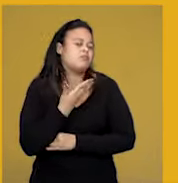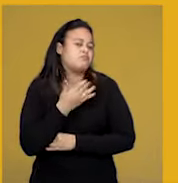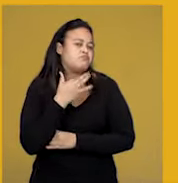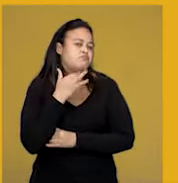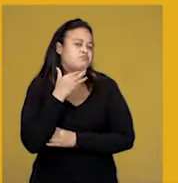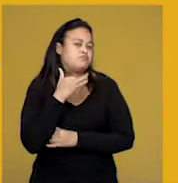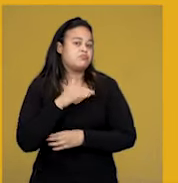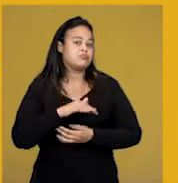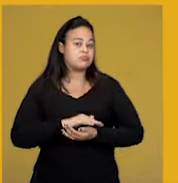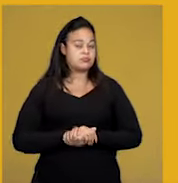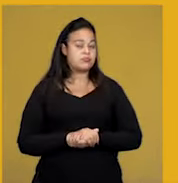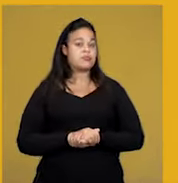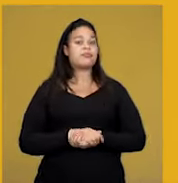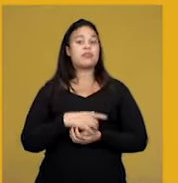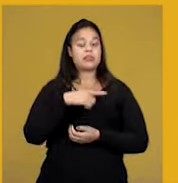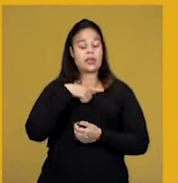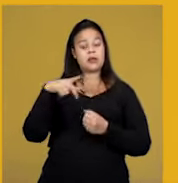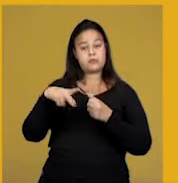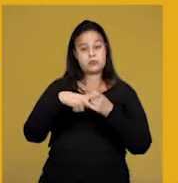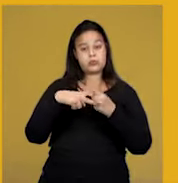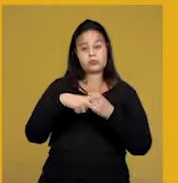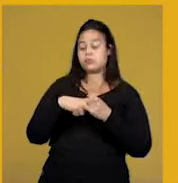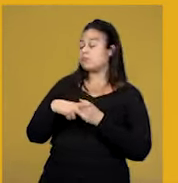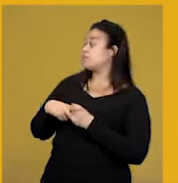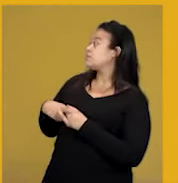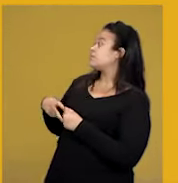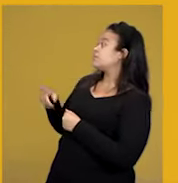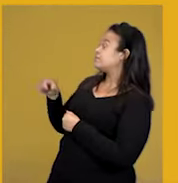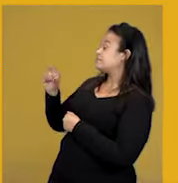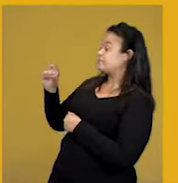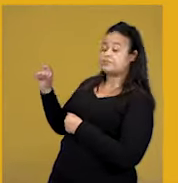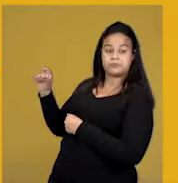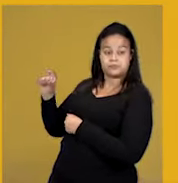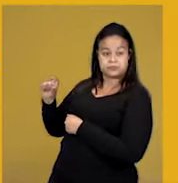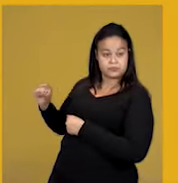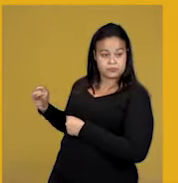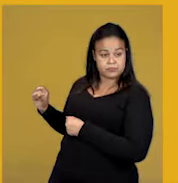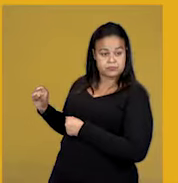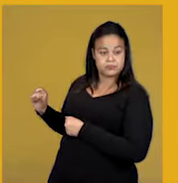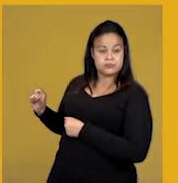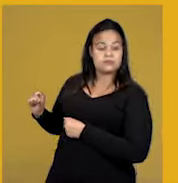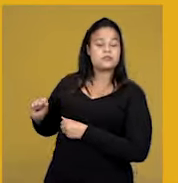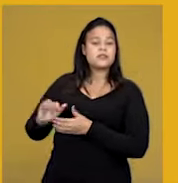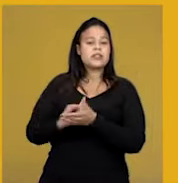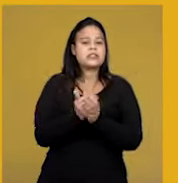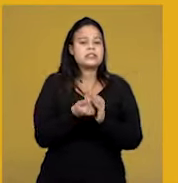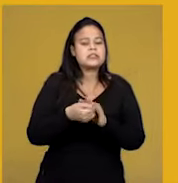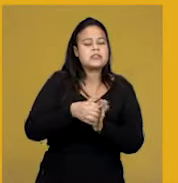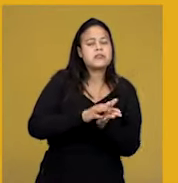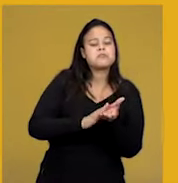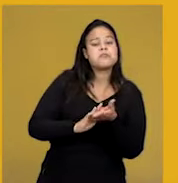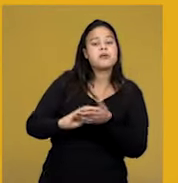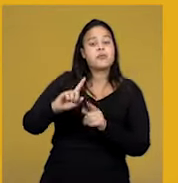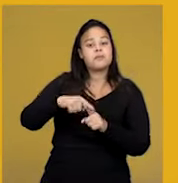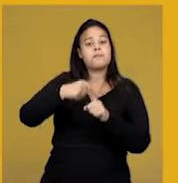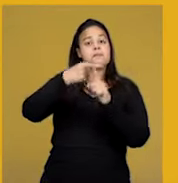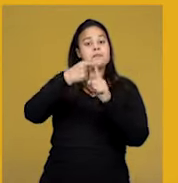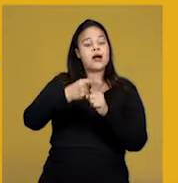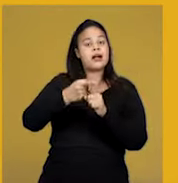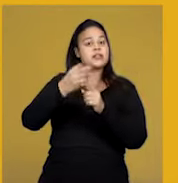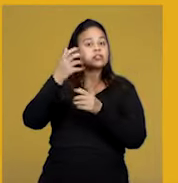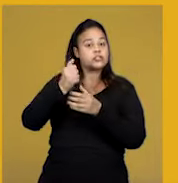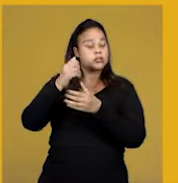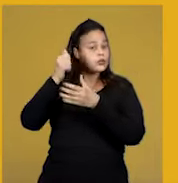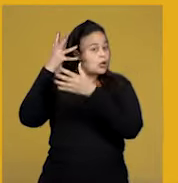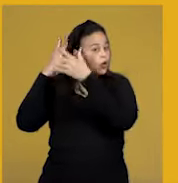nós temos mais 2 pronomes. Como o sabão e até o mesmo shampoo que você usa,